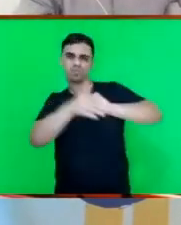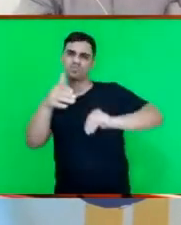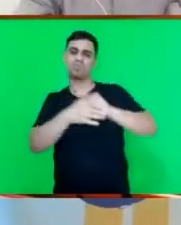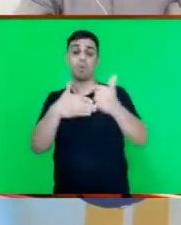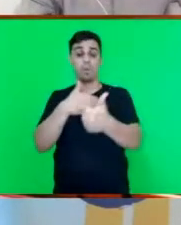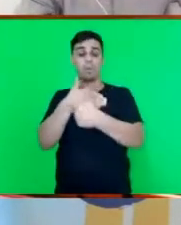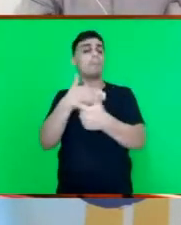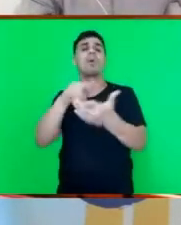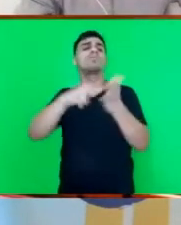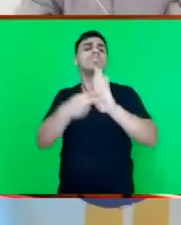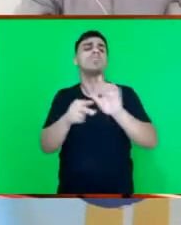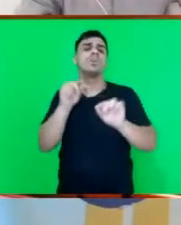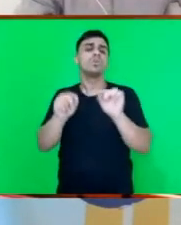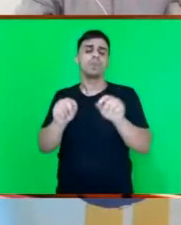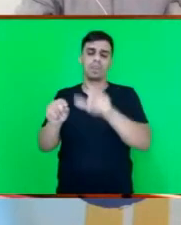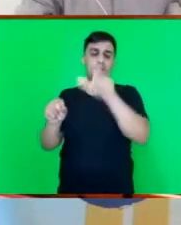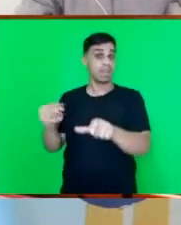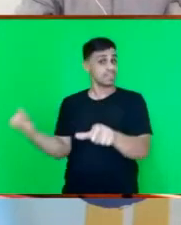muito importante no Brasil.